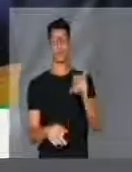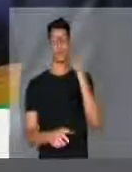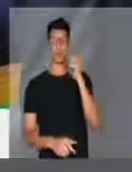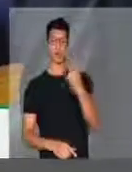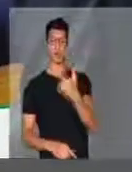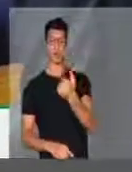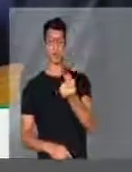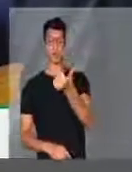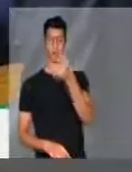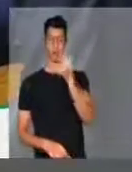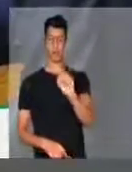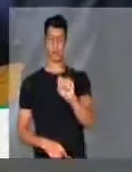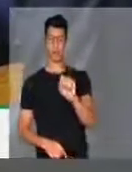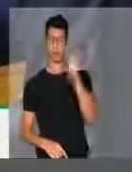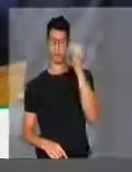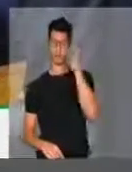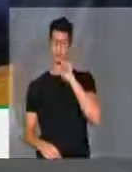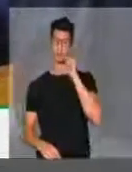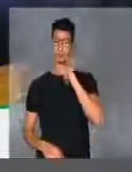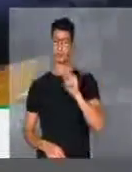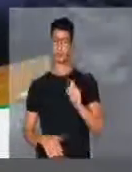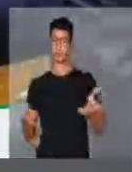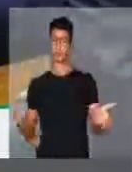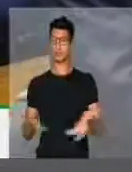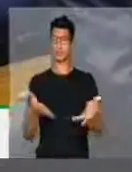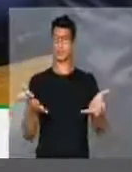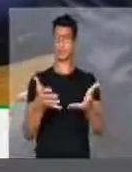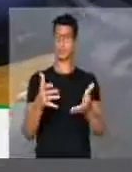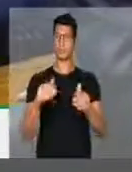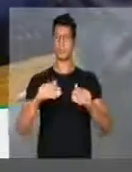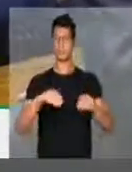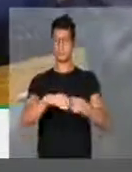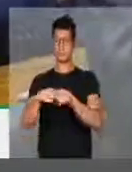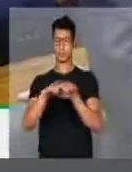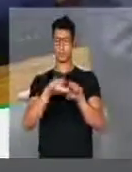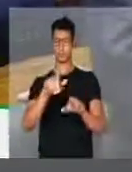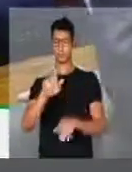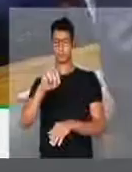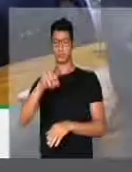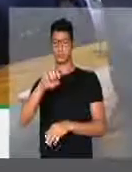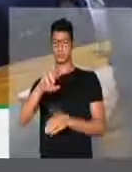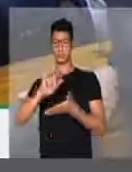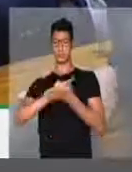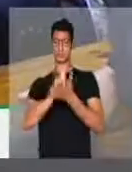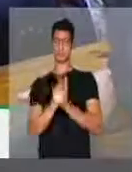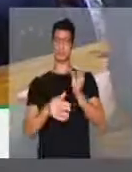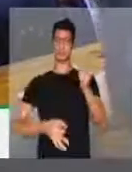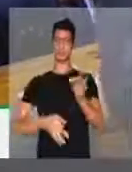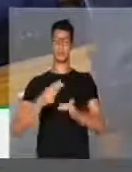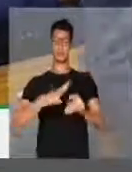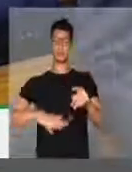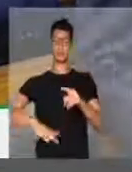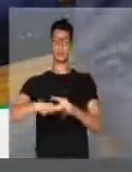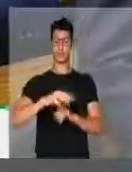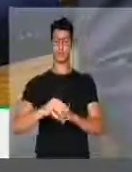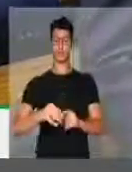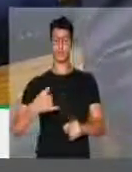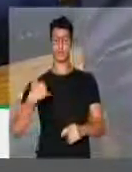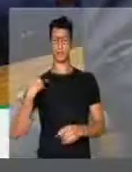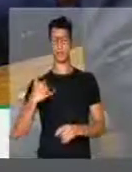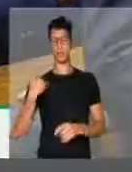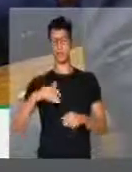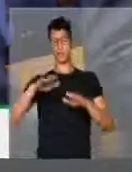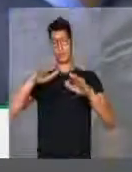para 2018. Mulheres afinadas à equidade de gêneros, justiça social, redução